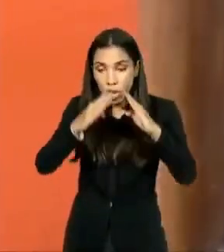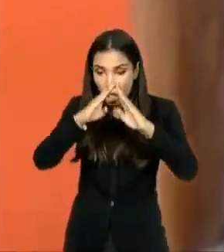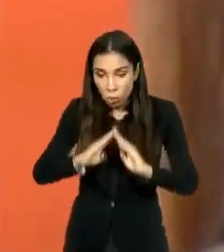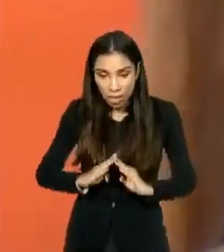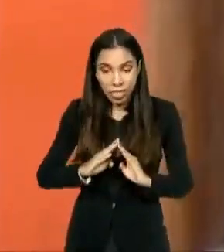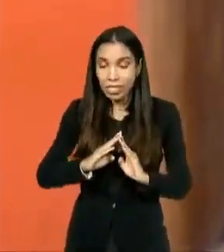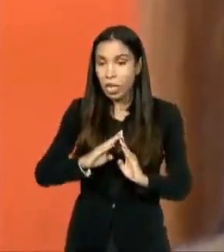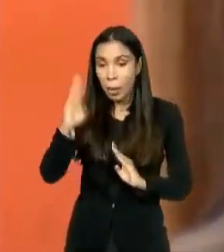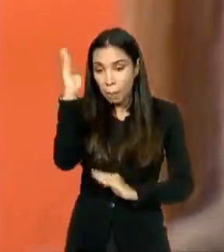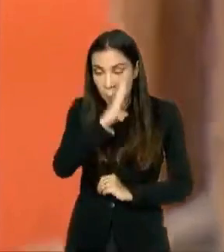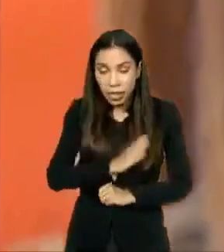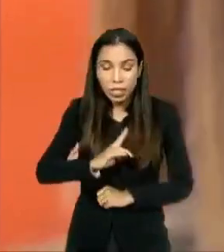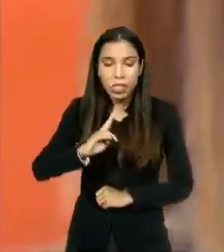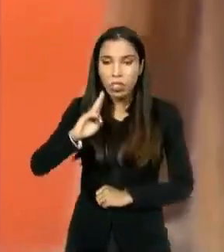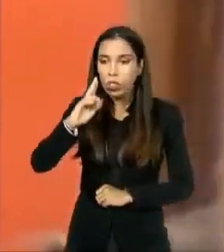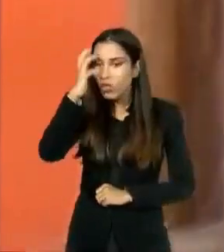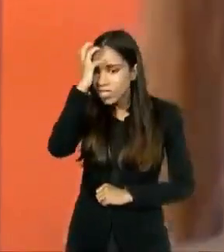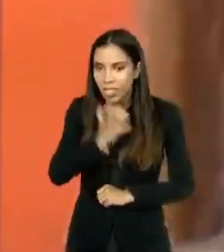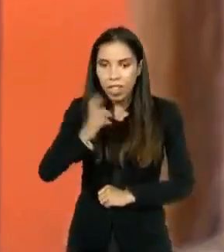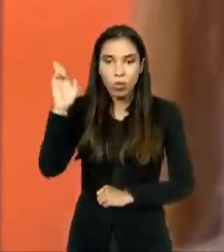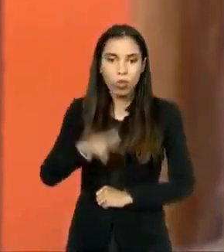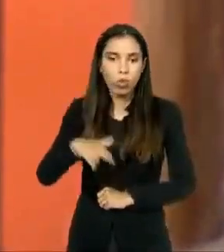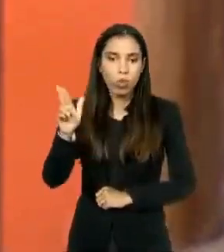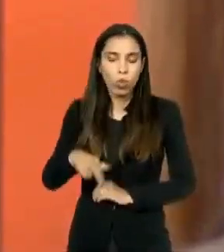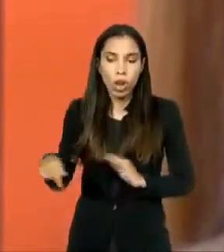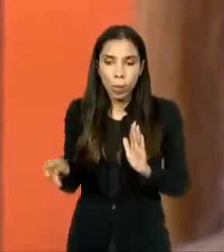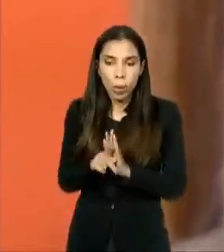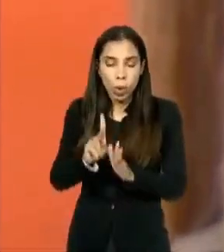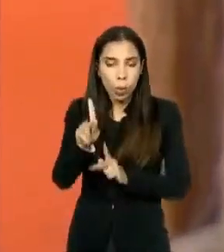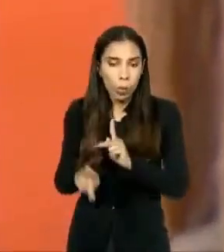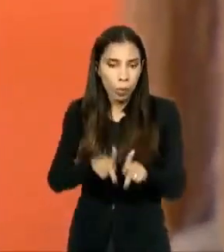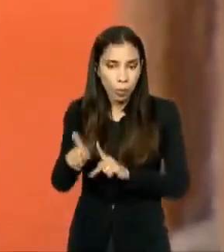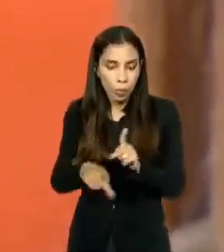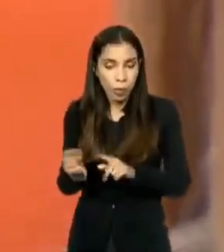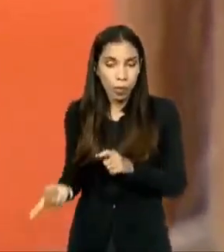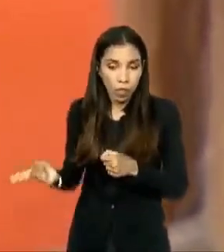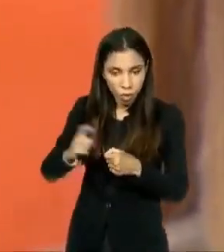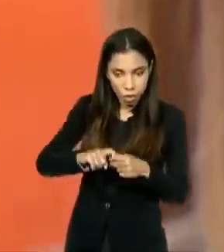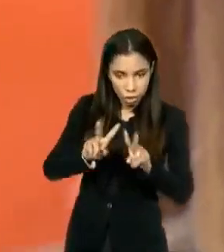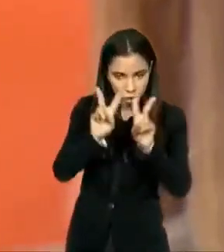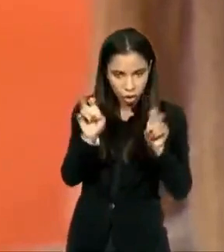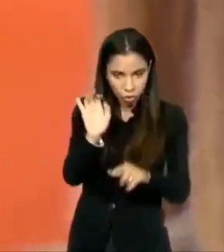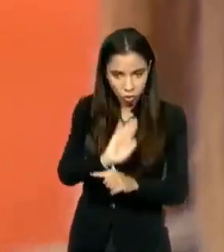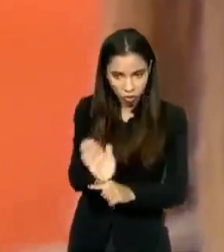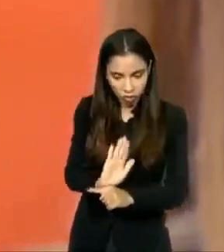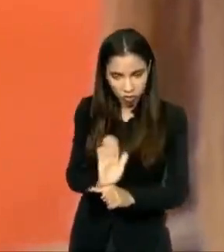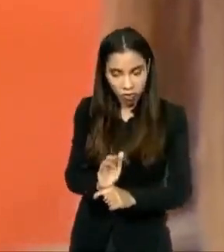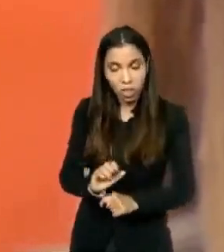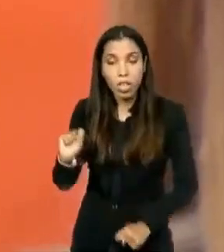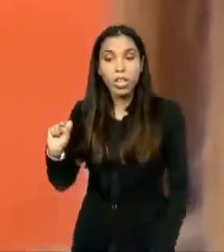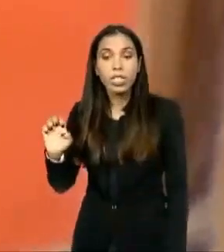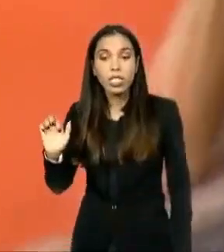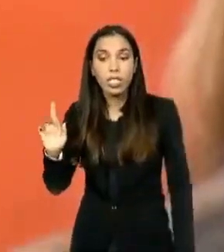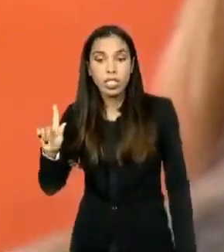Brasil séria que possa ser de habitação popular. Então, assim, voltando ao filme, o Sérgio